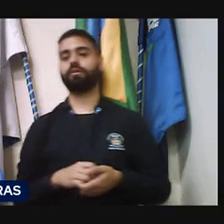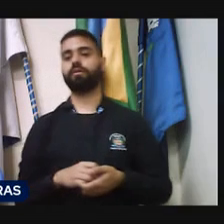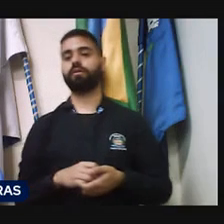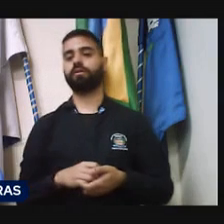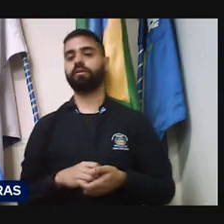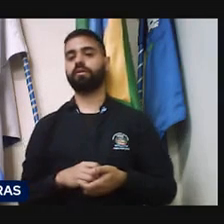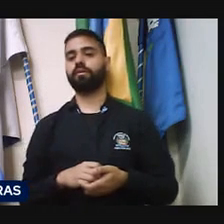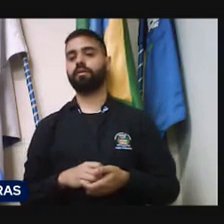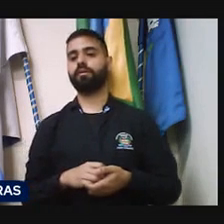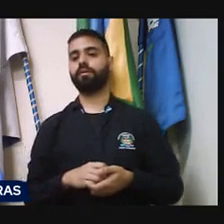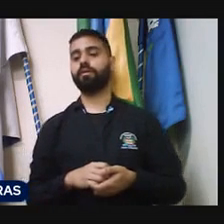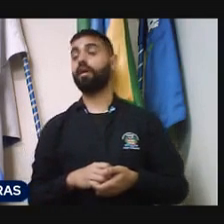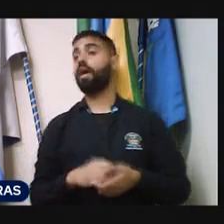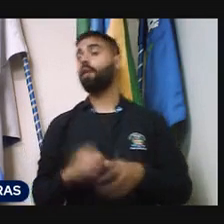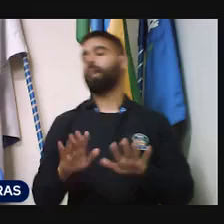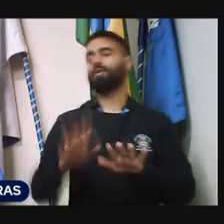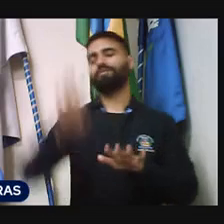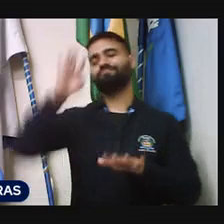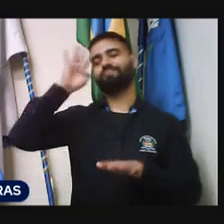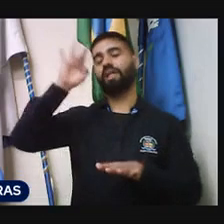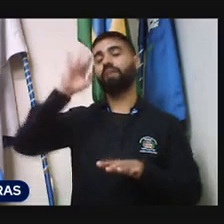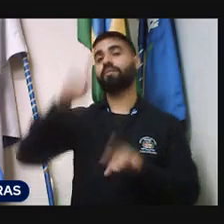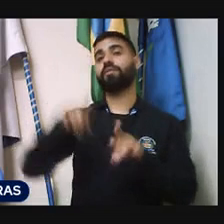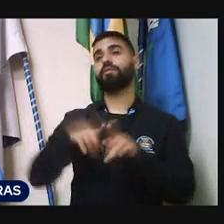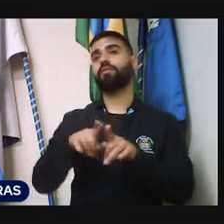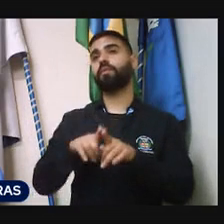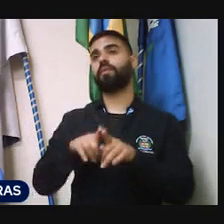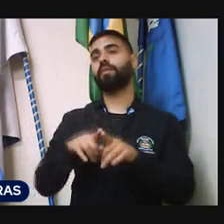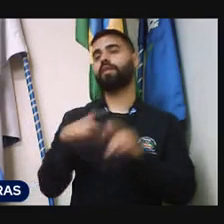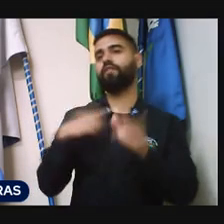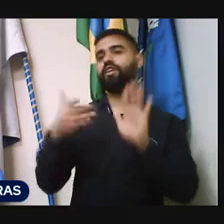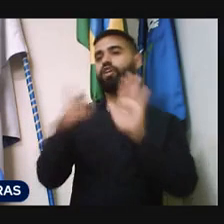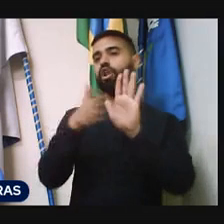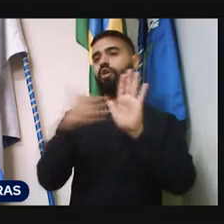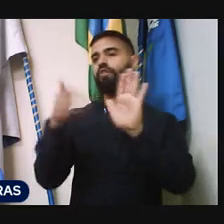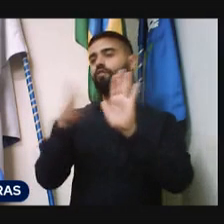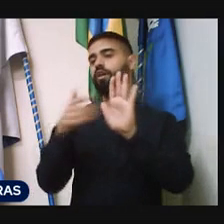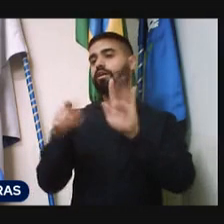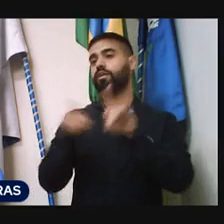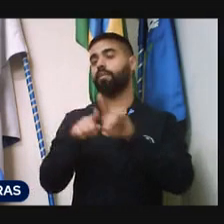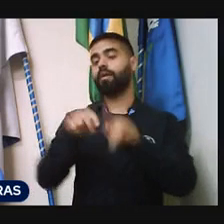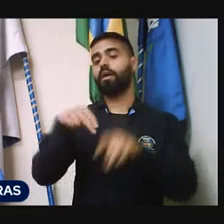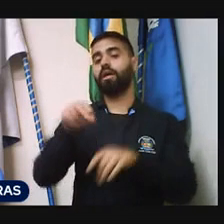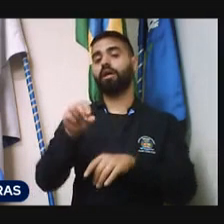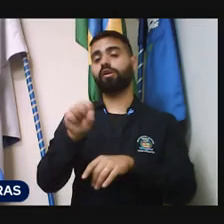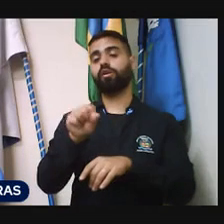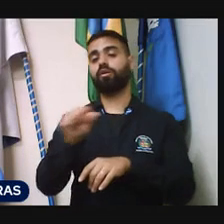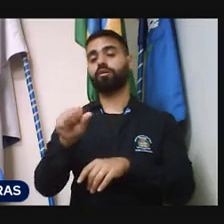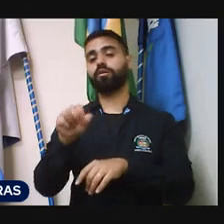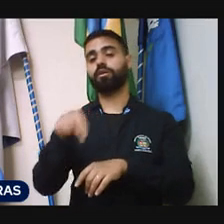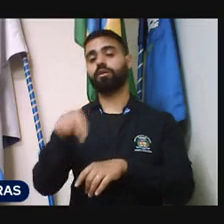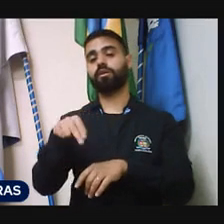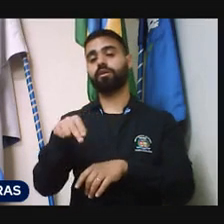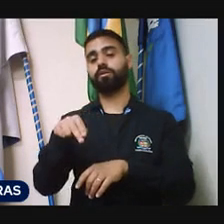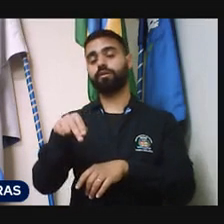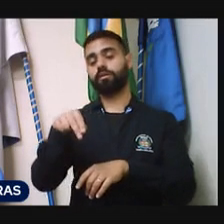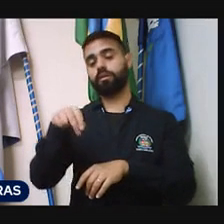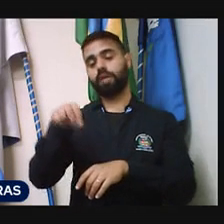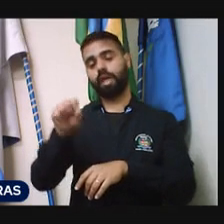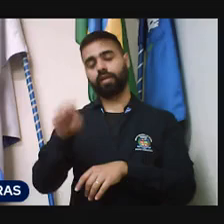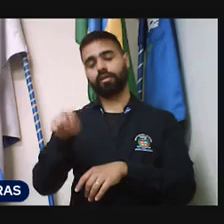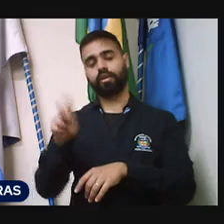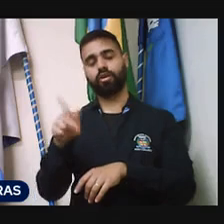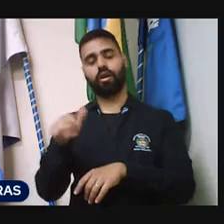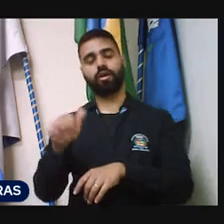Mas a gente não deixa de relembrar aí e esse louvor a Nossa Senhora da Glória quer a Padroeira do nosso município que